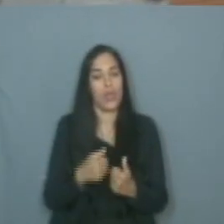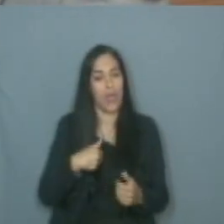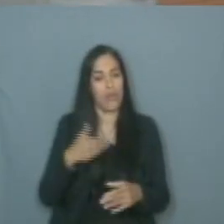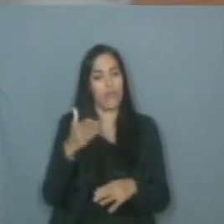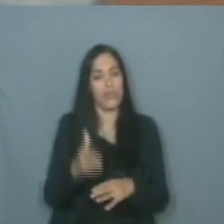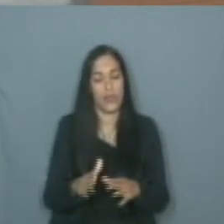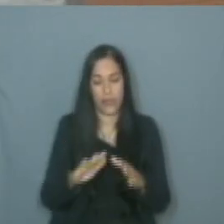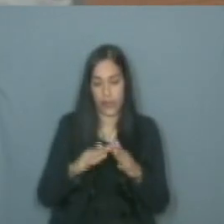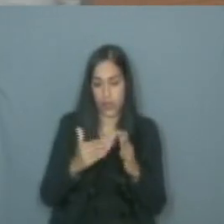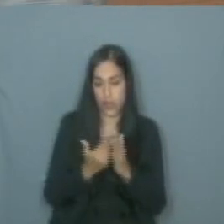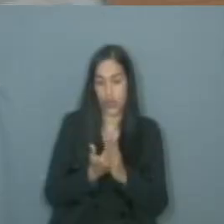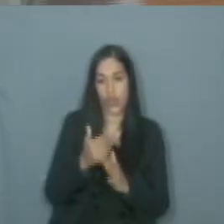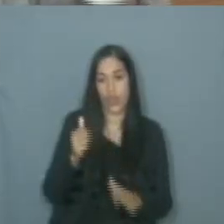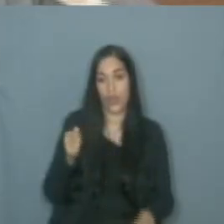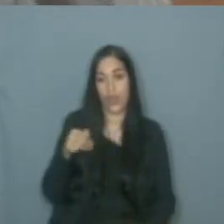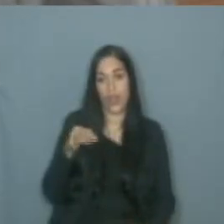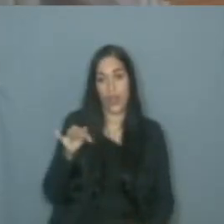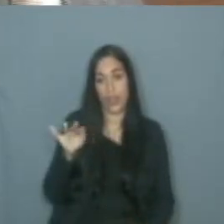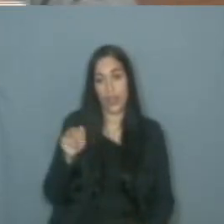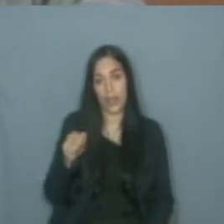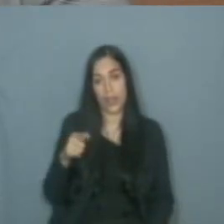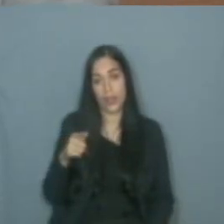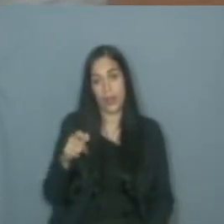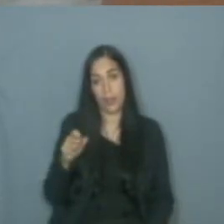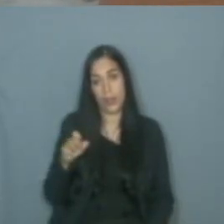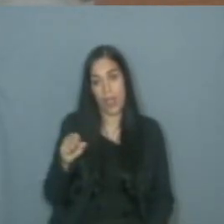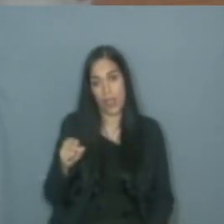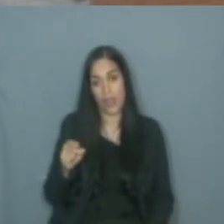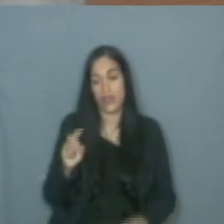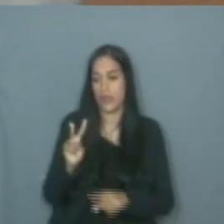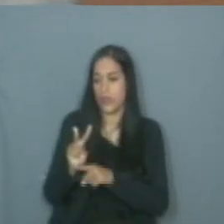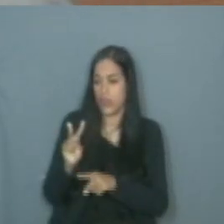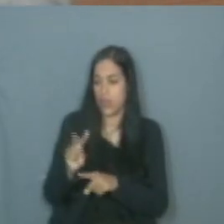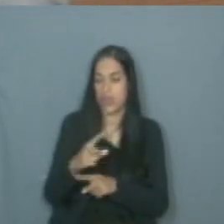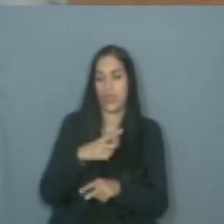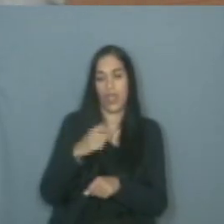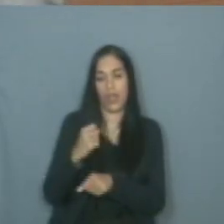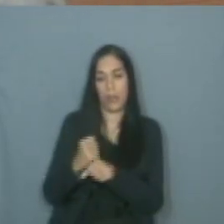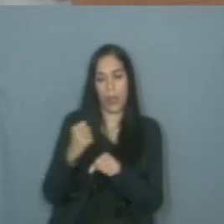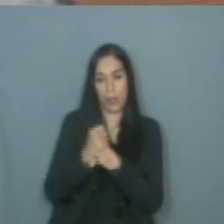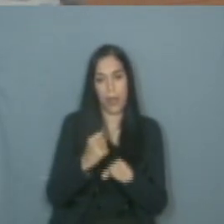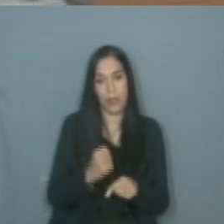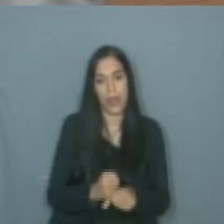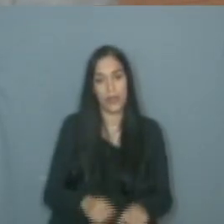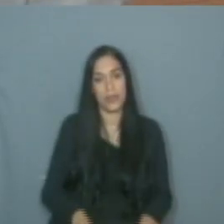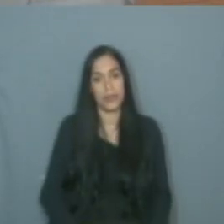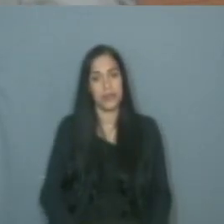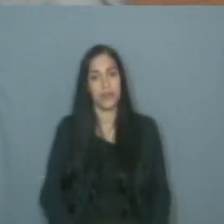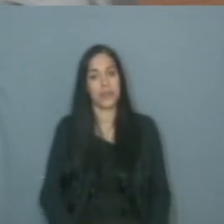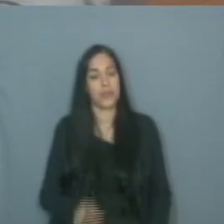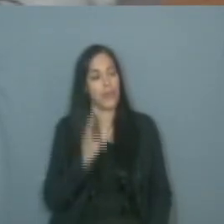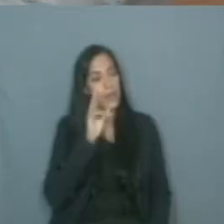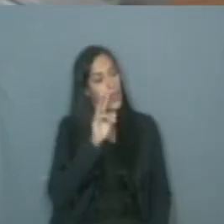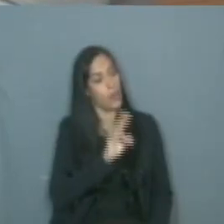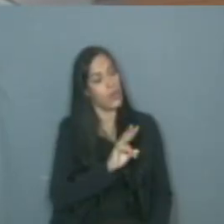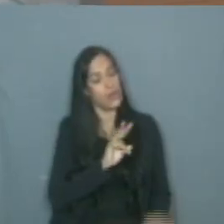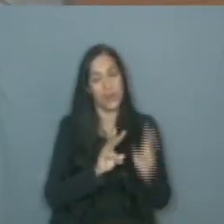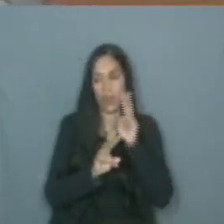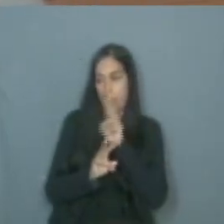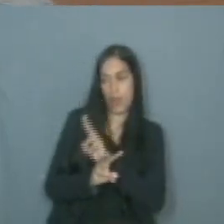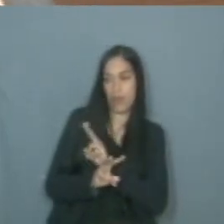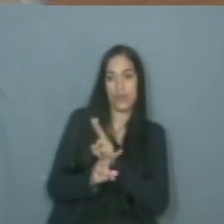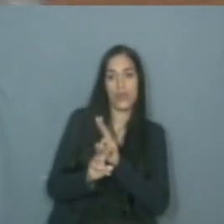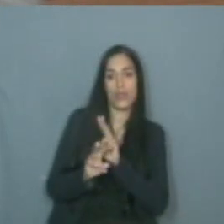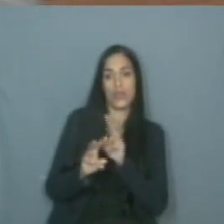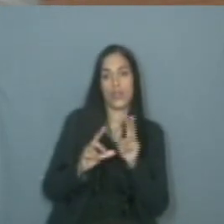na escola Anitta Paz Barreto, que está tendo a obra lá de reforma, depois que a gente fez a fiscalização, tudo. Só que eu olhei para o lado, aí tem assim, o